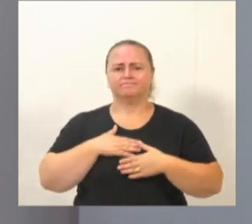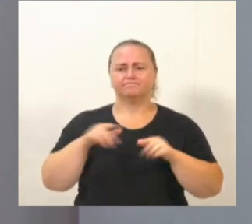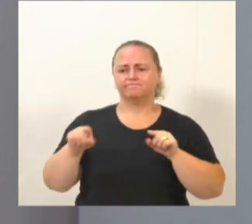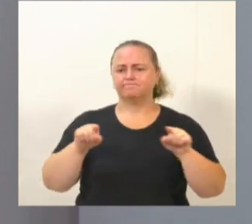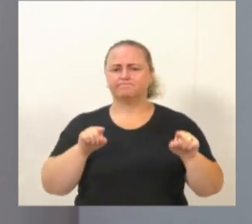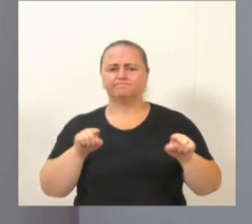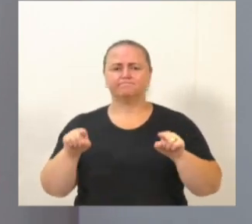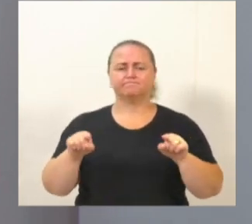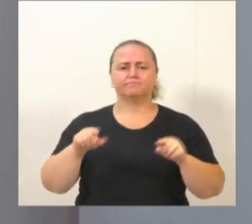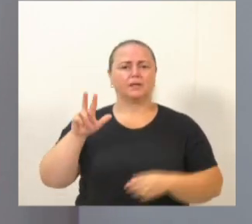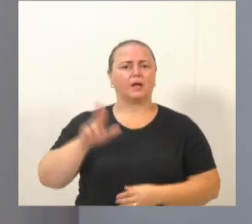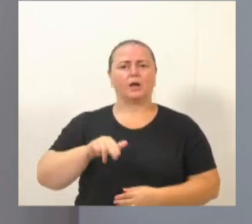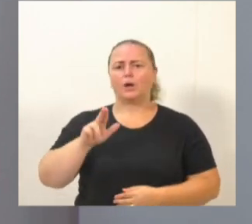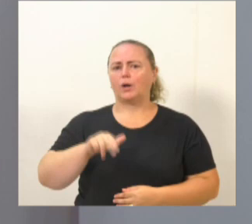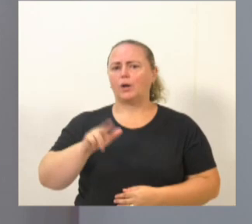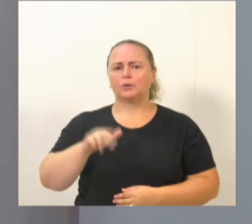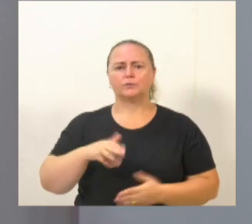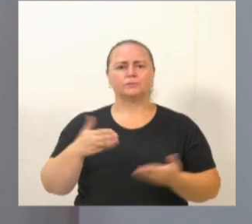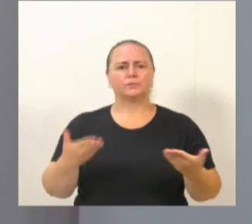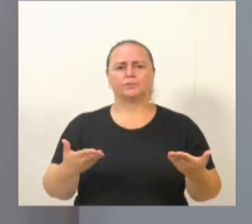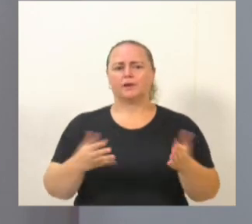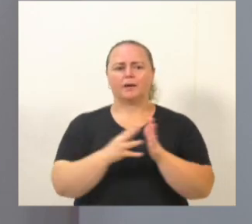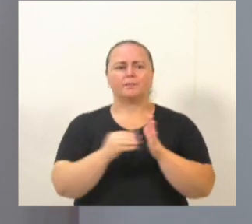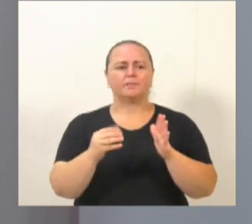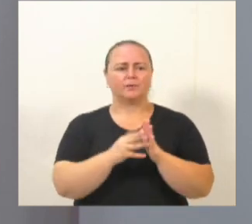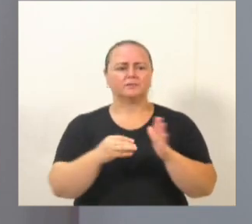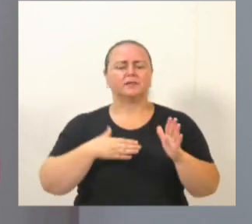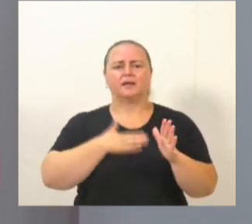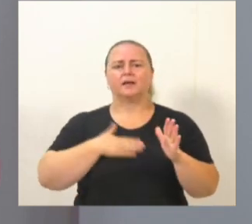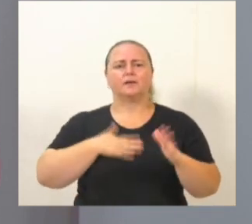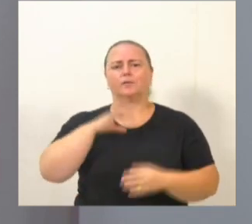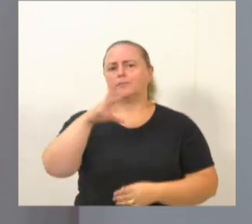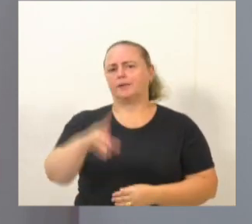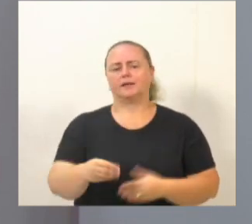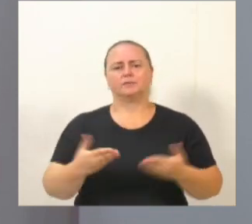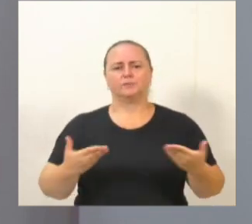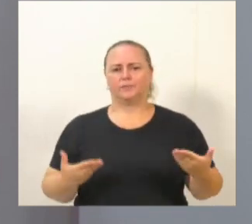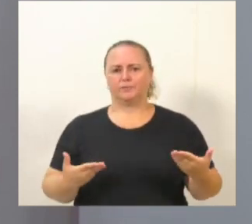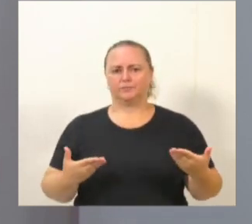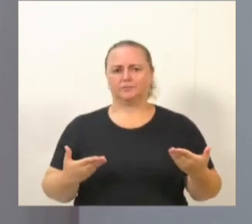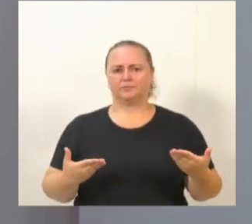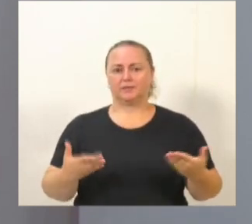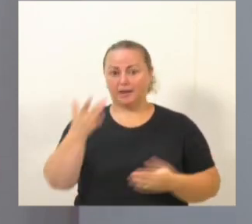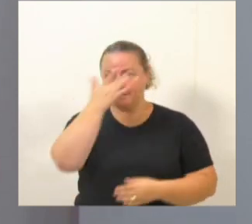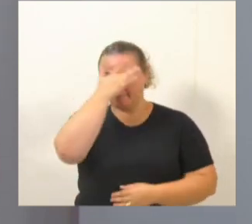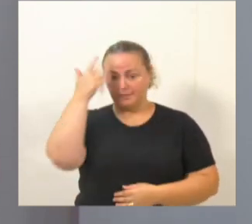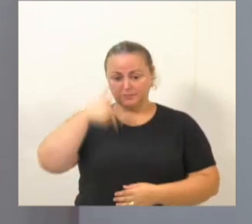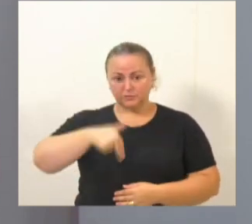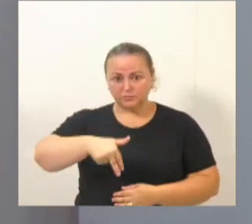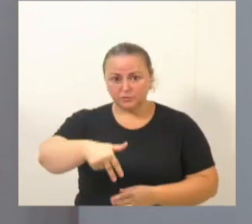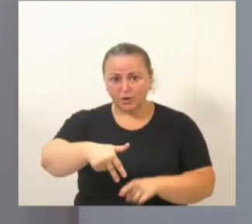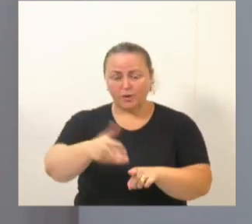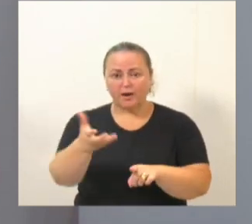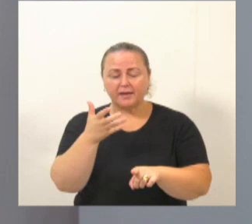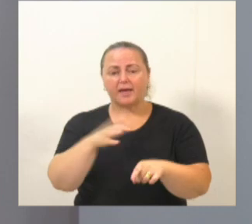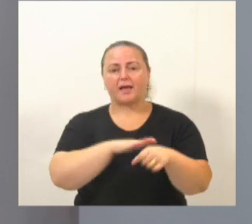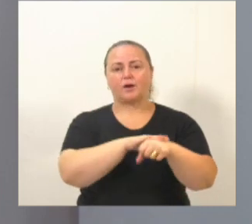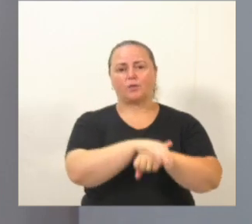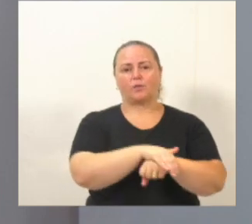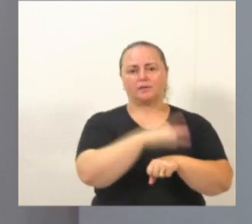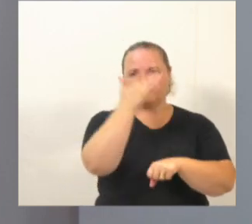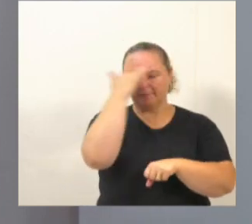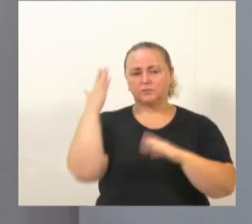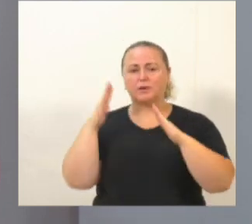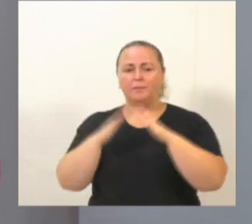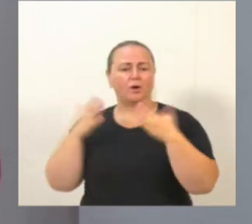ter como fazer um modelo que agrade a todos, porque quem só passa por lá quer que a obra seja de noite. Quem mora ali não quer saber de